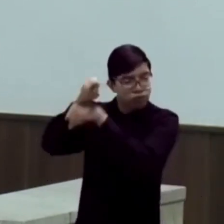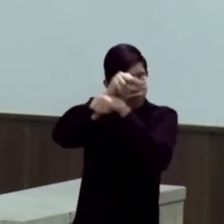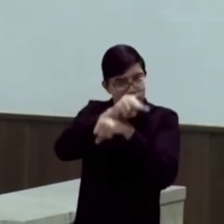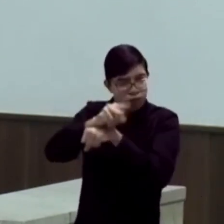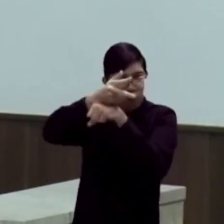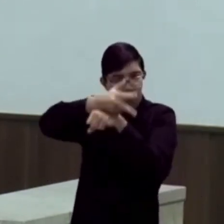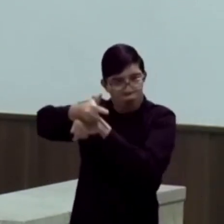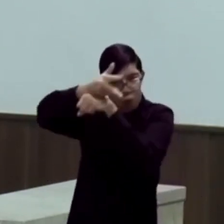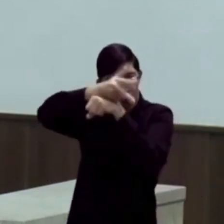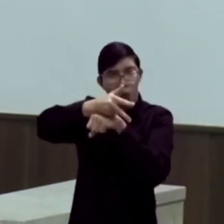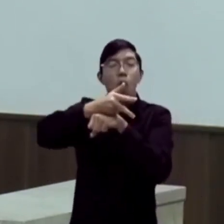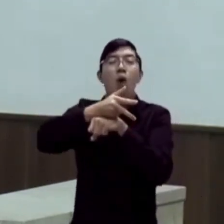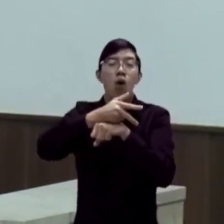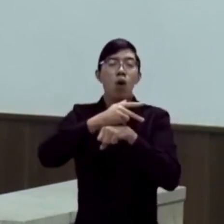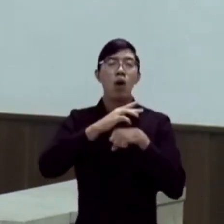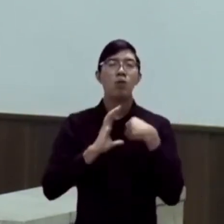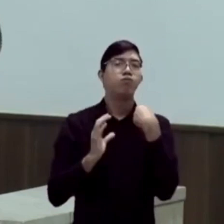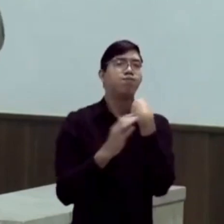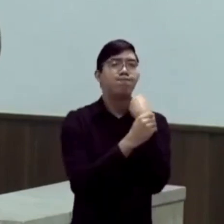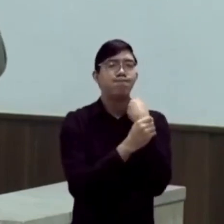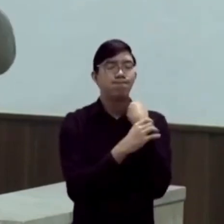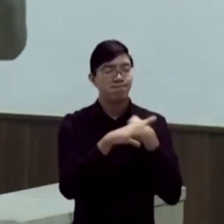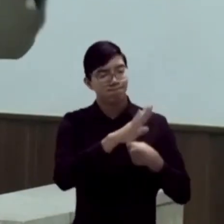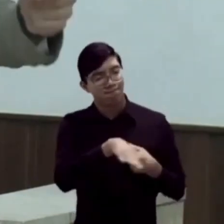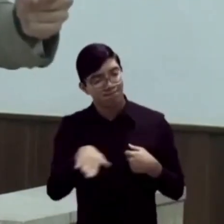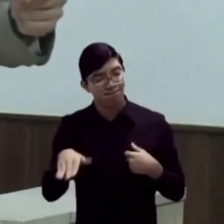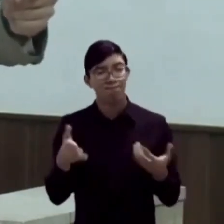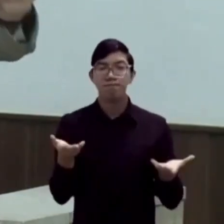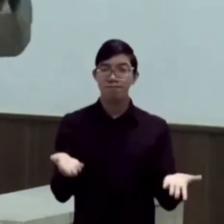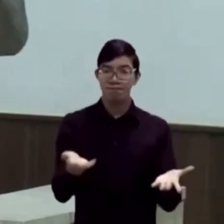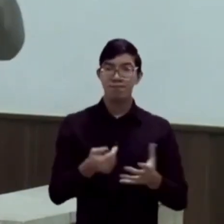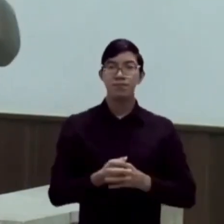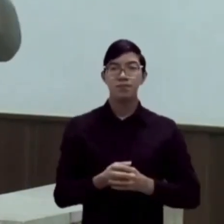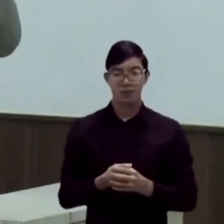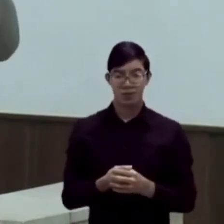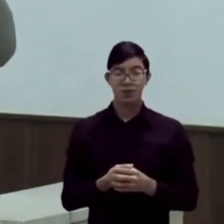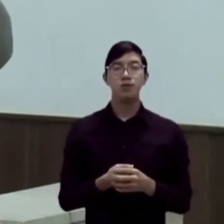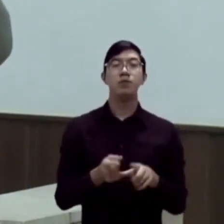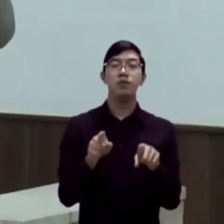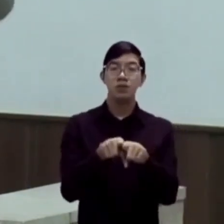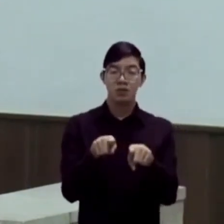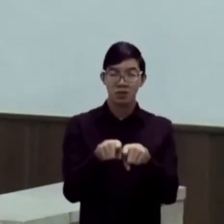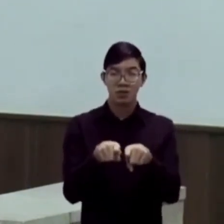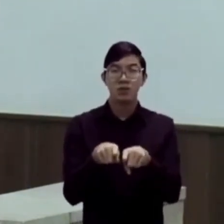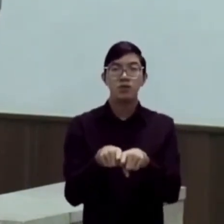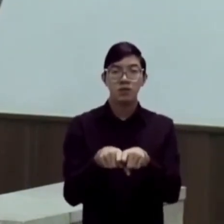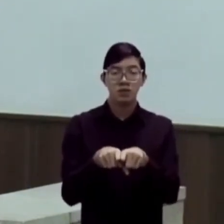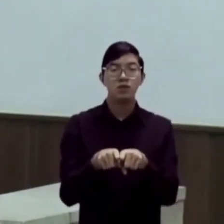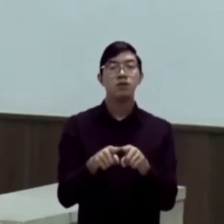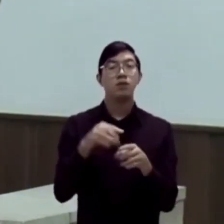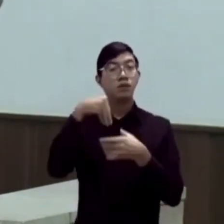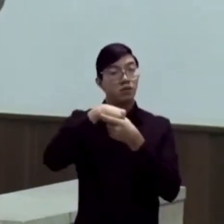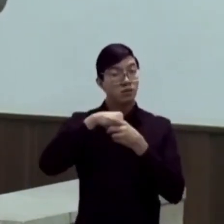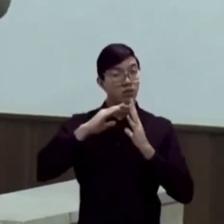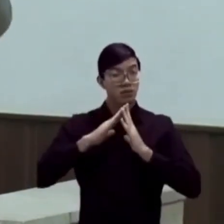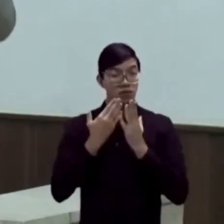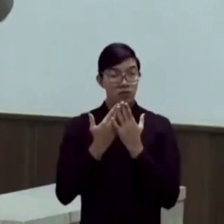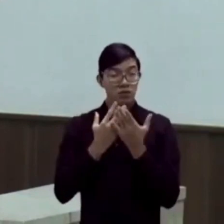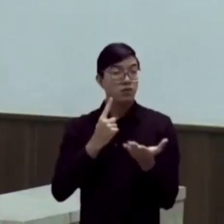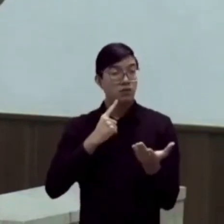uma segurança para as nossas crianças e a consequência disso, a partir do momento que nós temos segurança nas